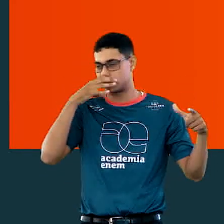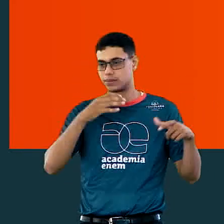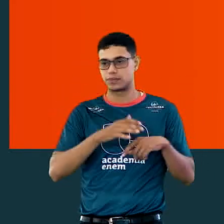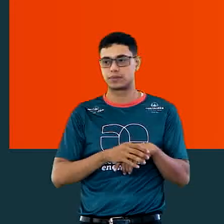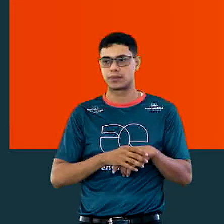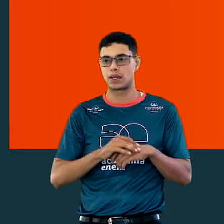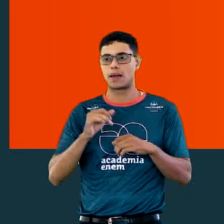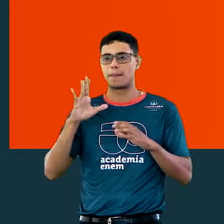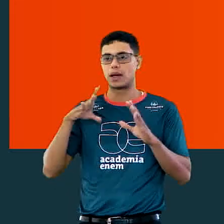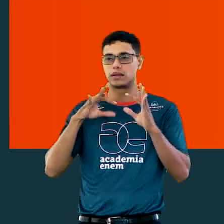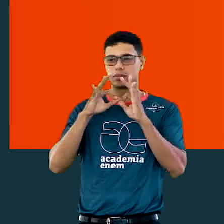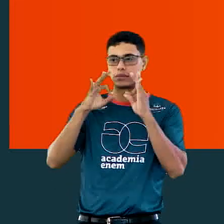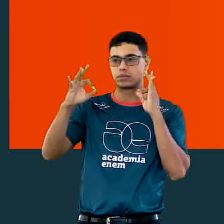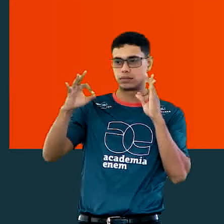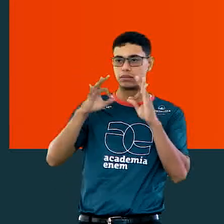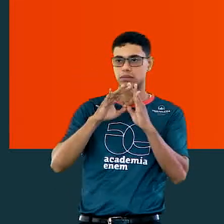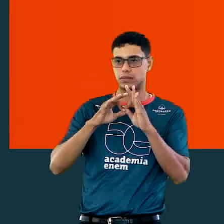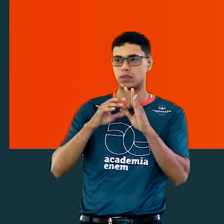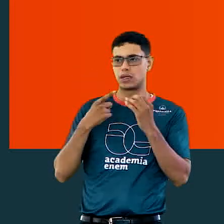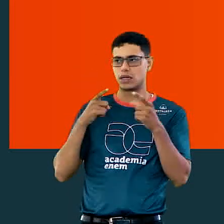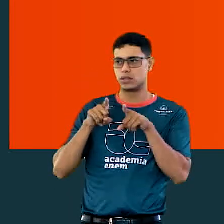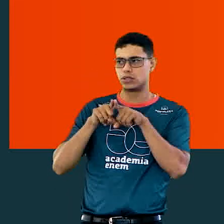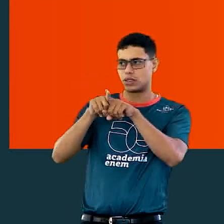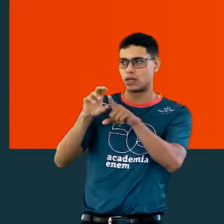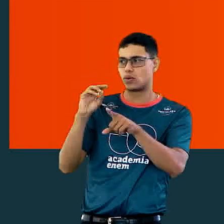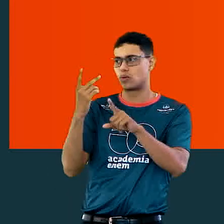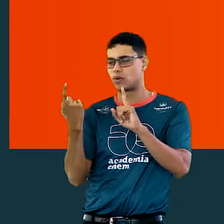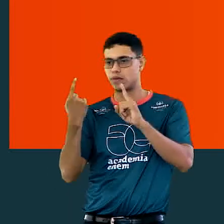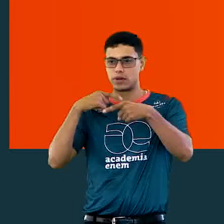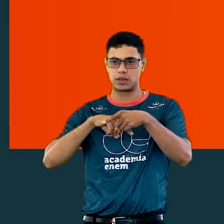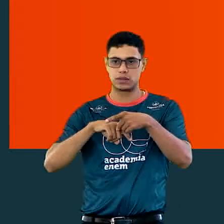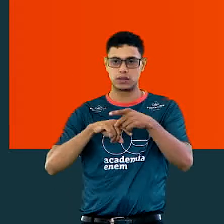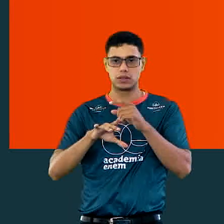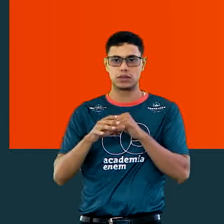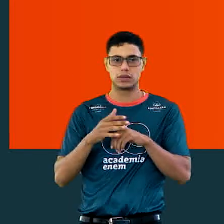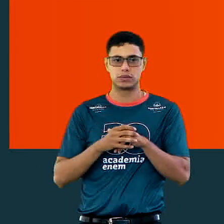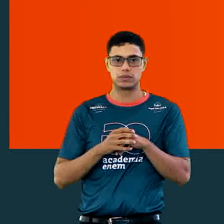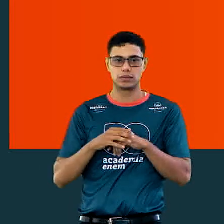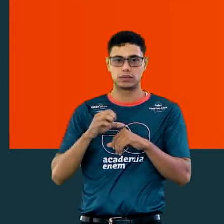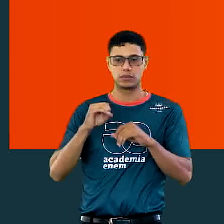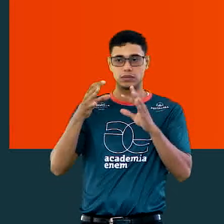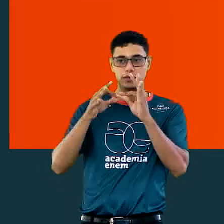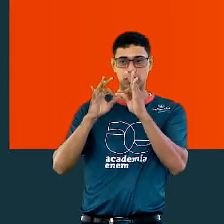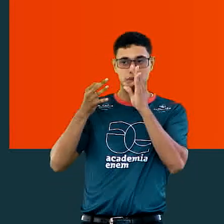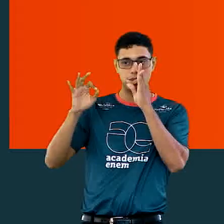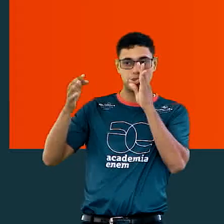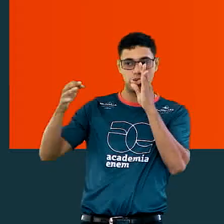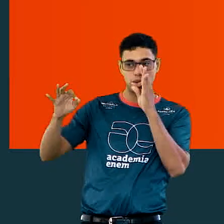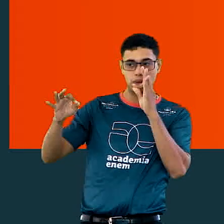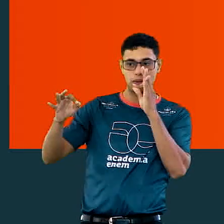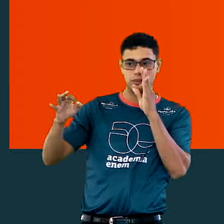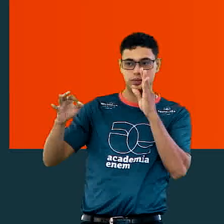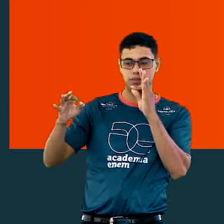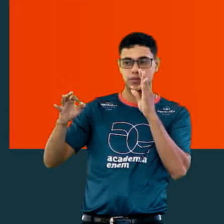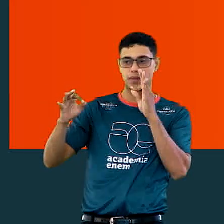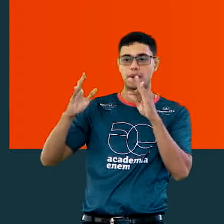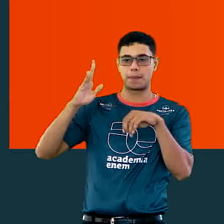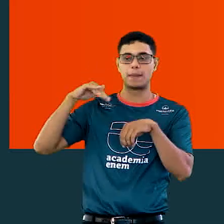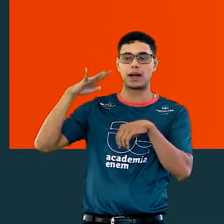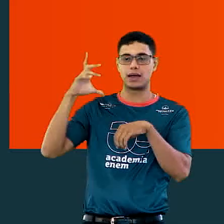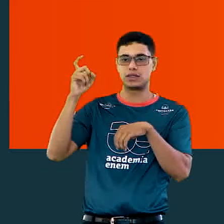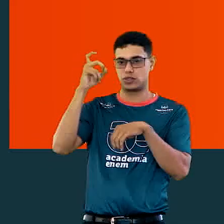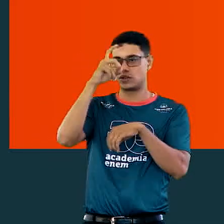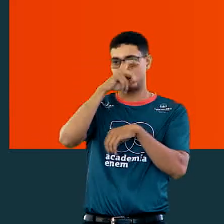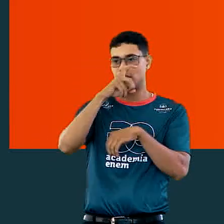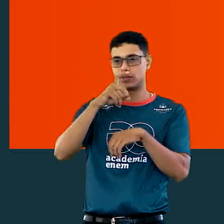com comprimento, é diretamente ou inversamente? Quanto maior o comprimento, mais